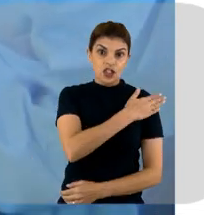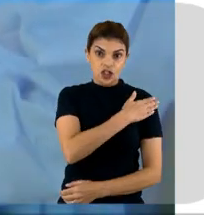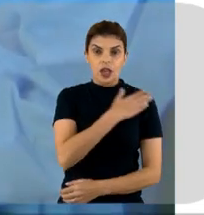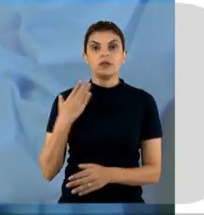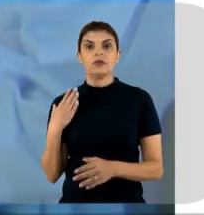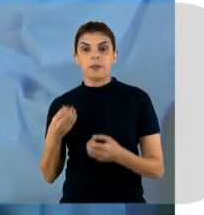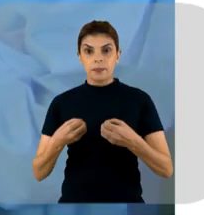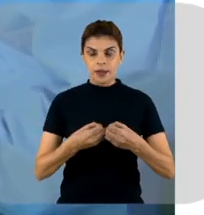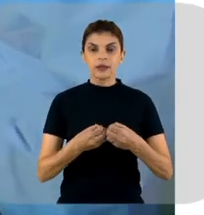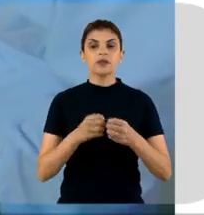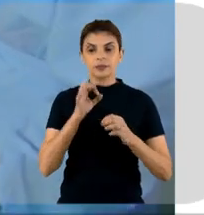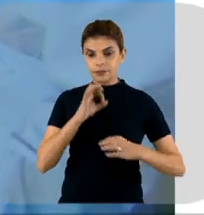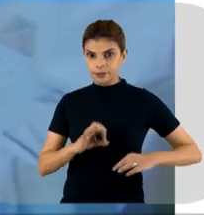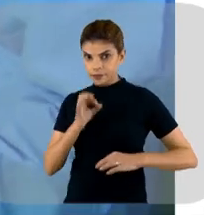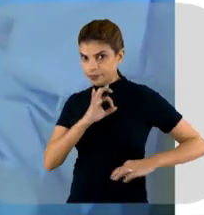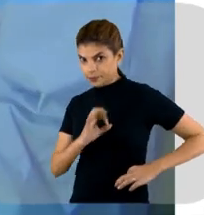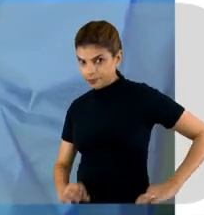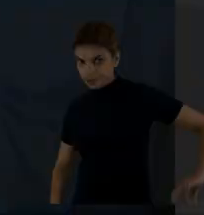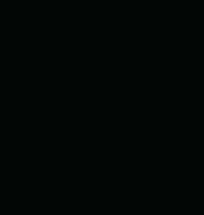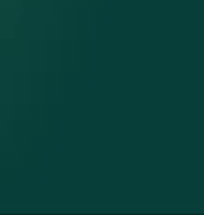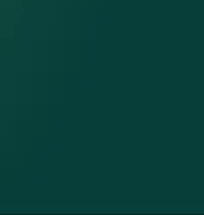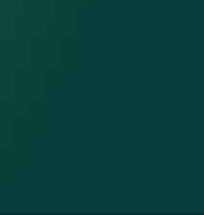vamos aproximá-lo do lado do dreno.